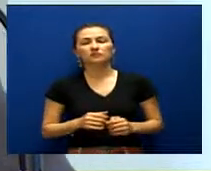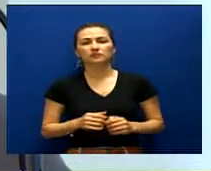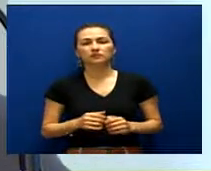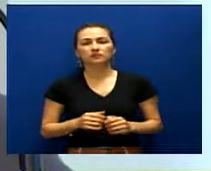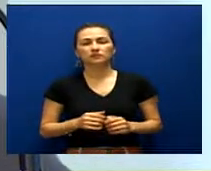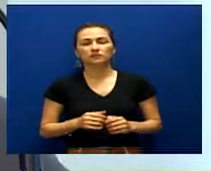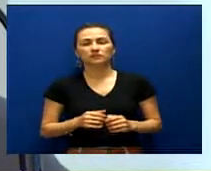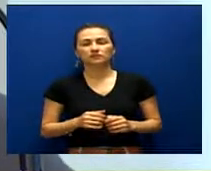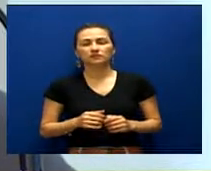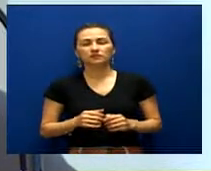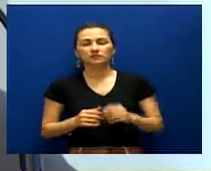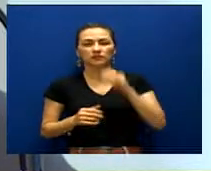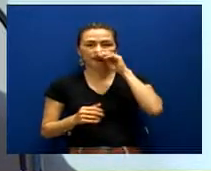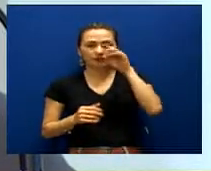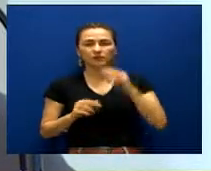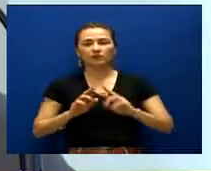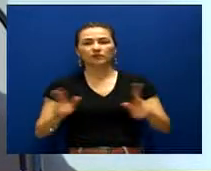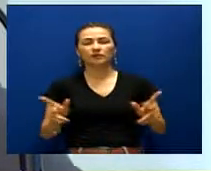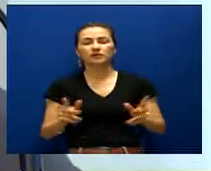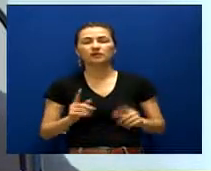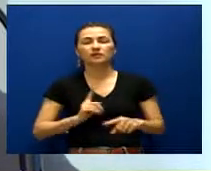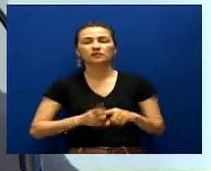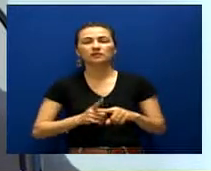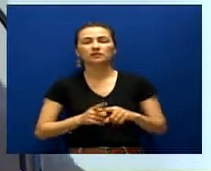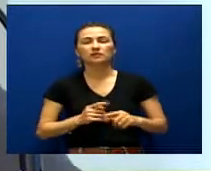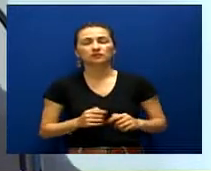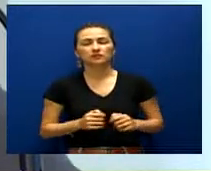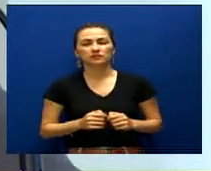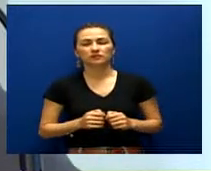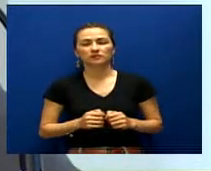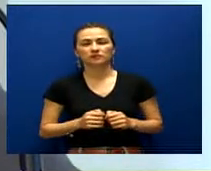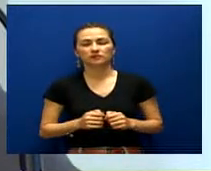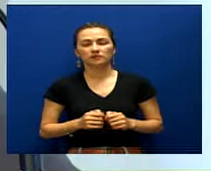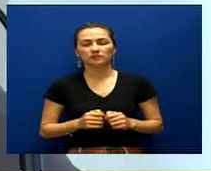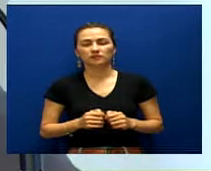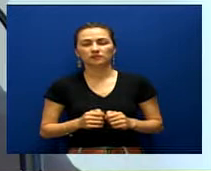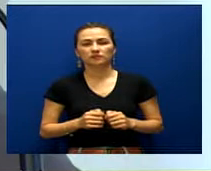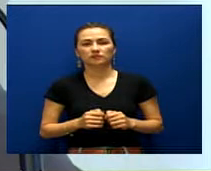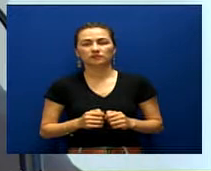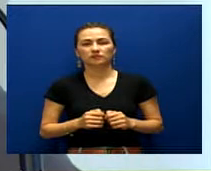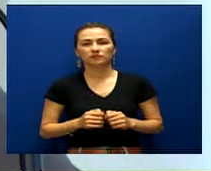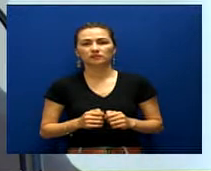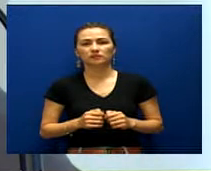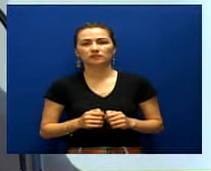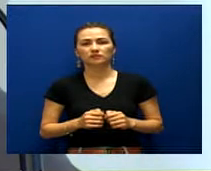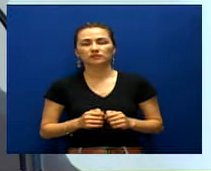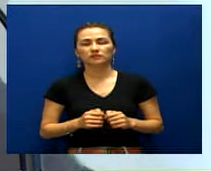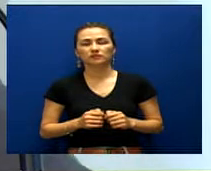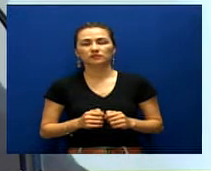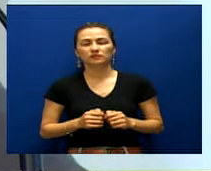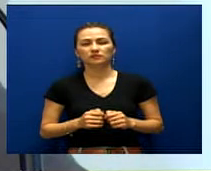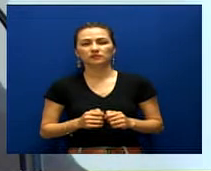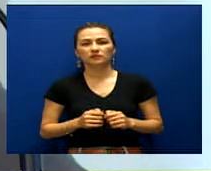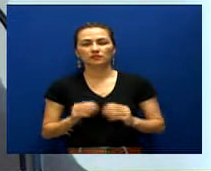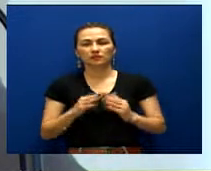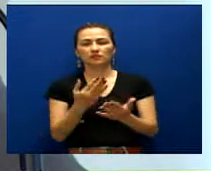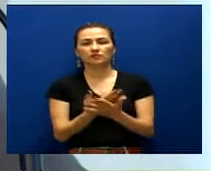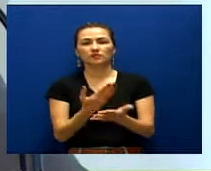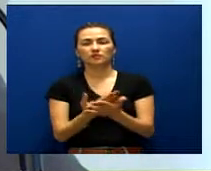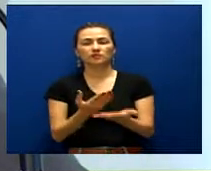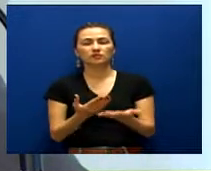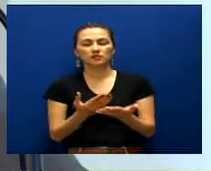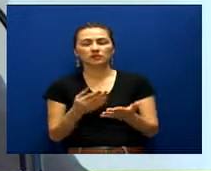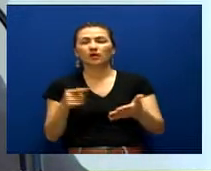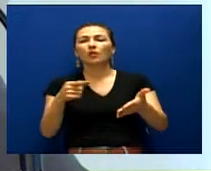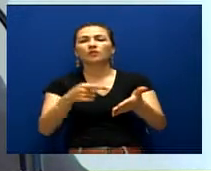que fogem à missão principal e prioritária da escola. Mas ontem